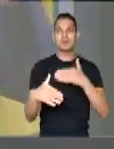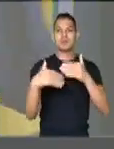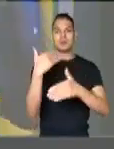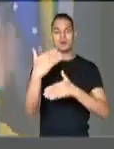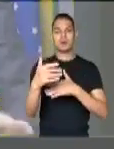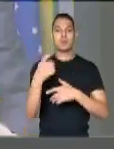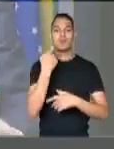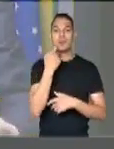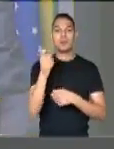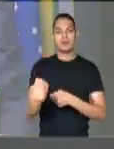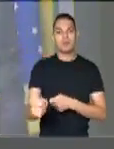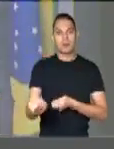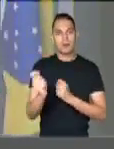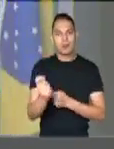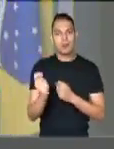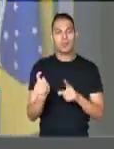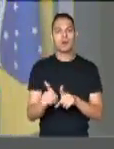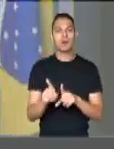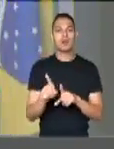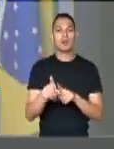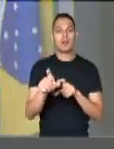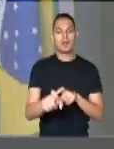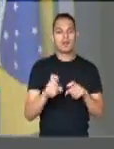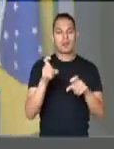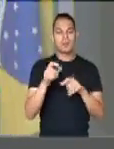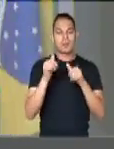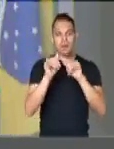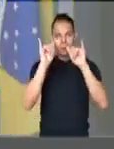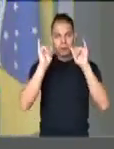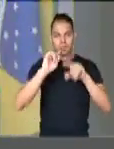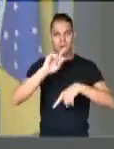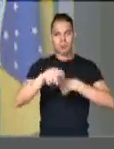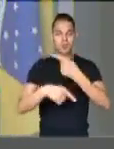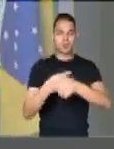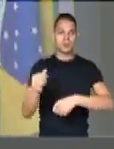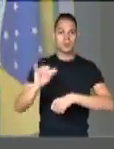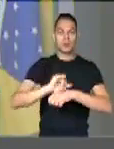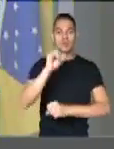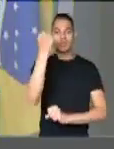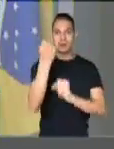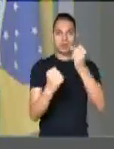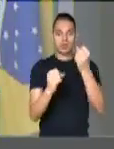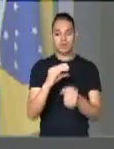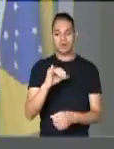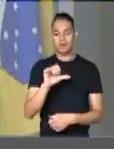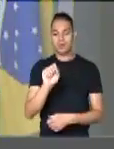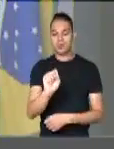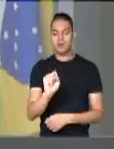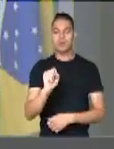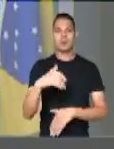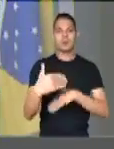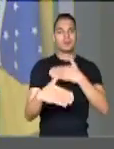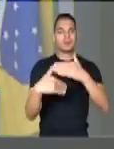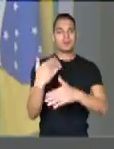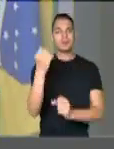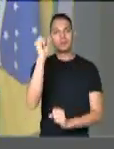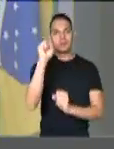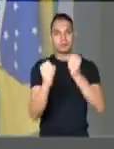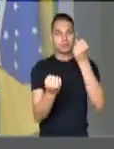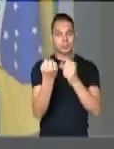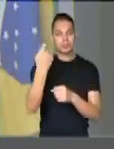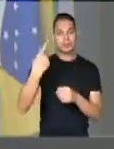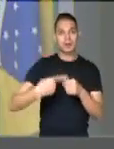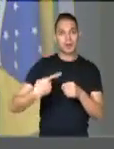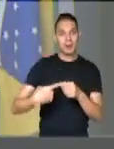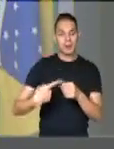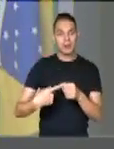da pecuária, do rural, mais tarde veio um polo industrial do CIS, que traz o desenvolvimento industrial para a nossa cidade,